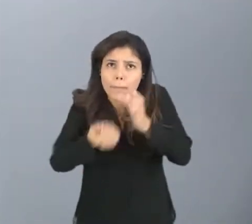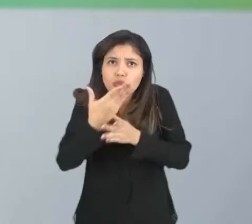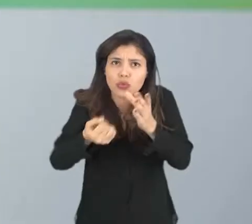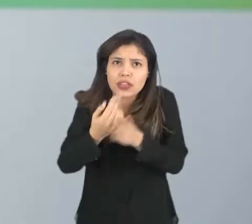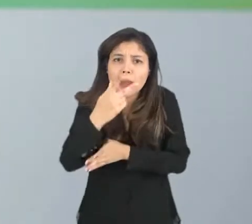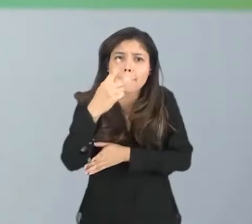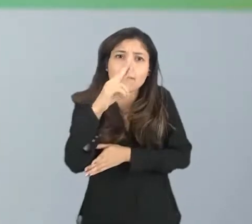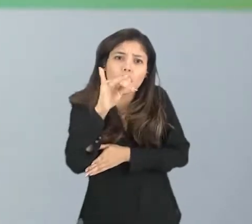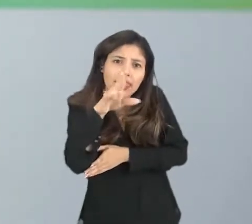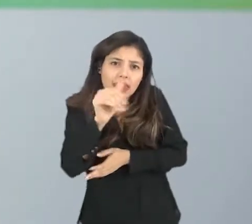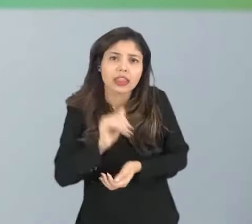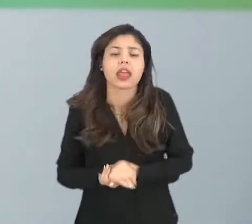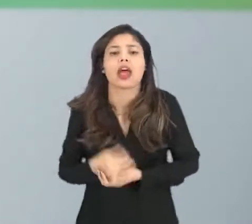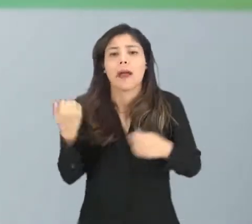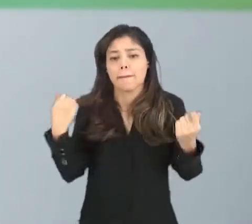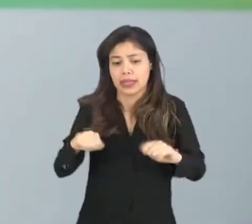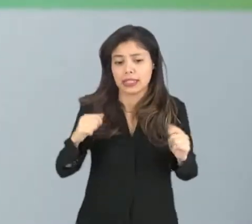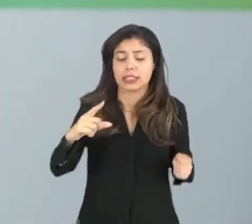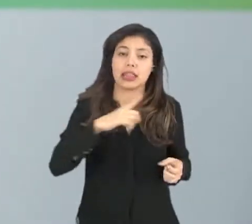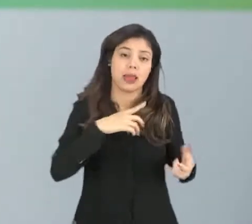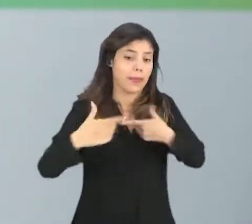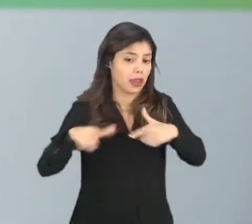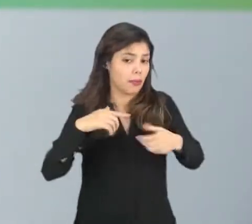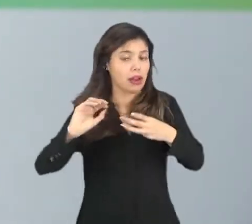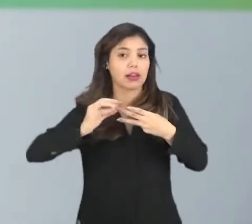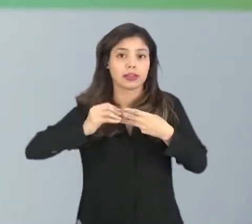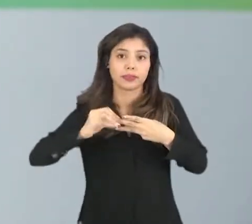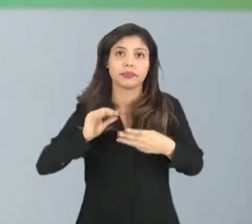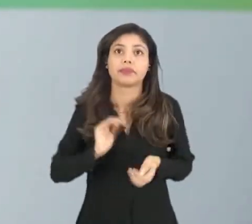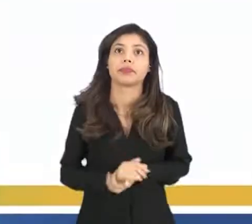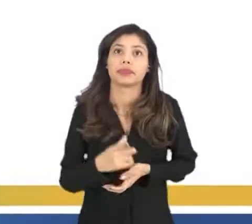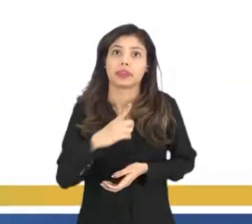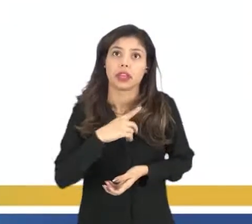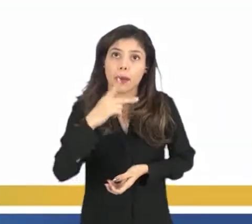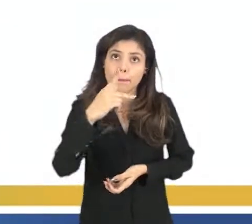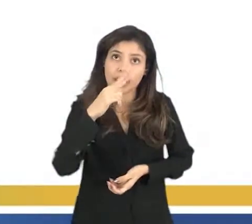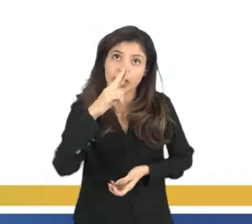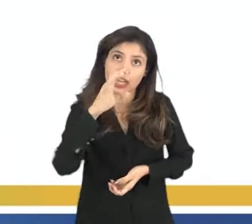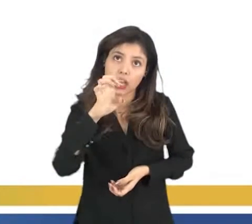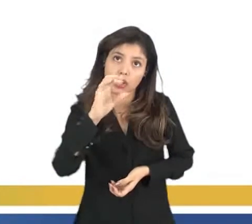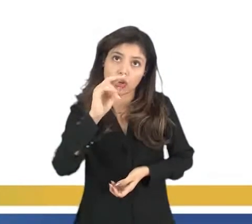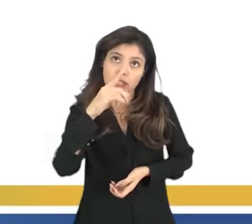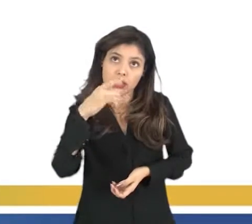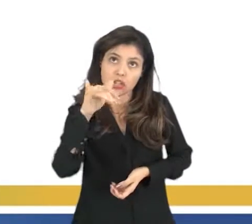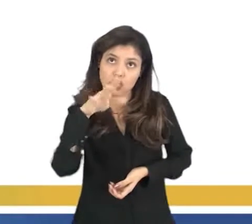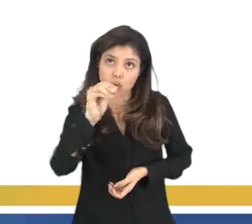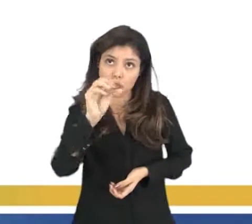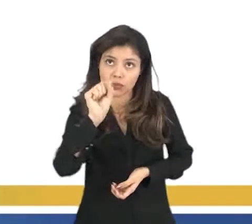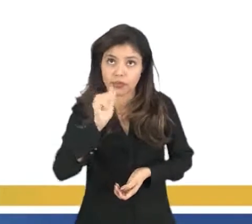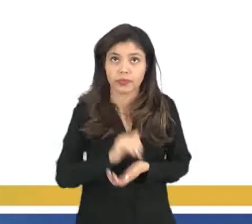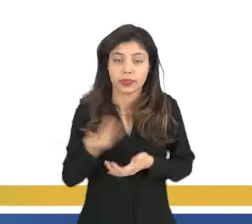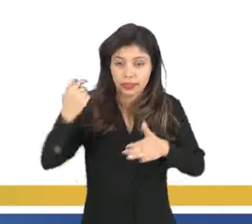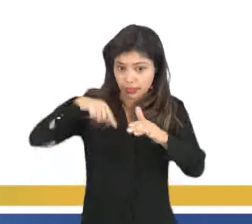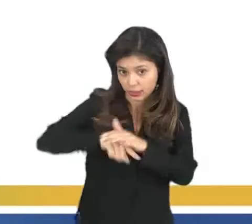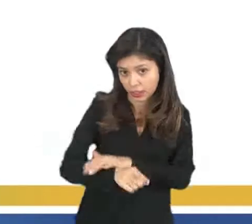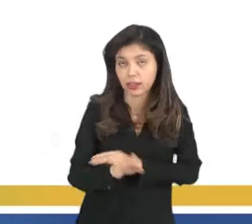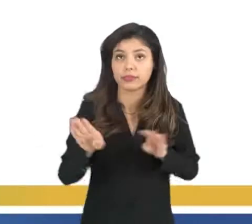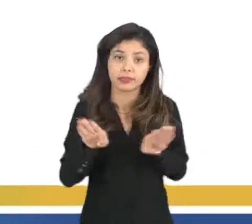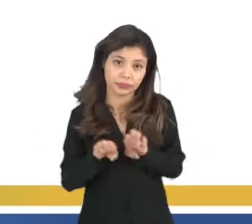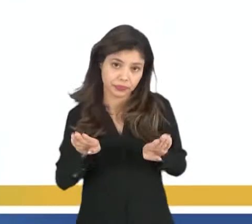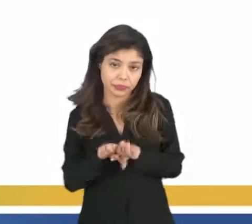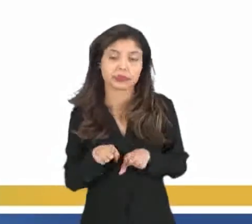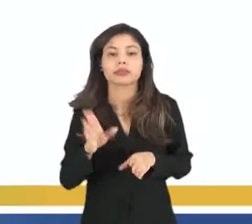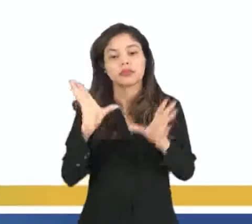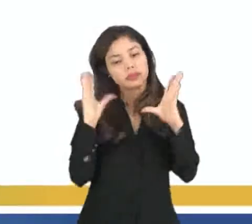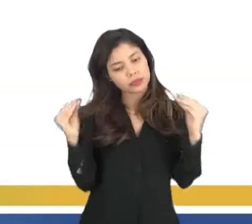que o nosso corpo precisa, que a célula precisa para trabalhar. Tem os peroxissomos, que também vão estar armazenando algumas